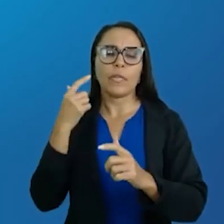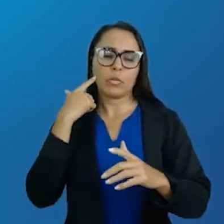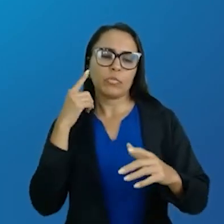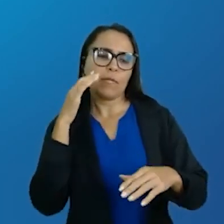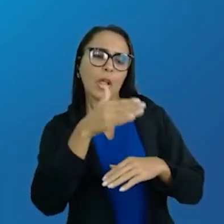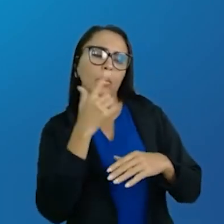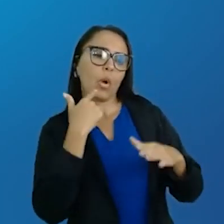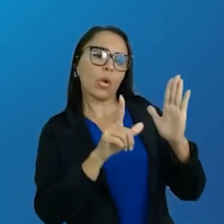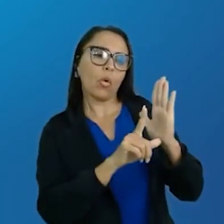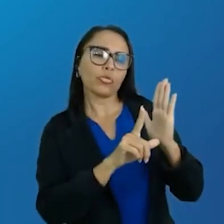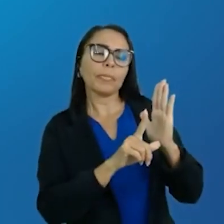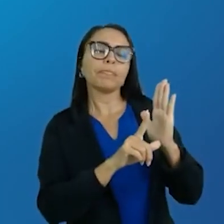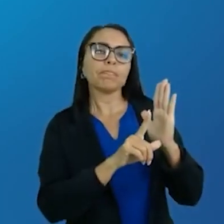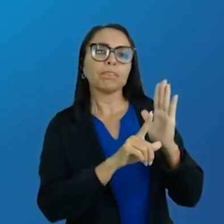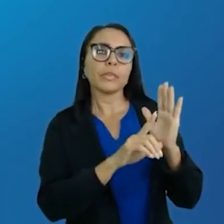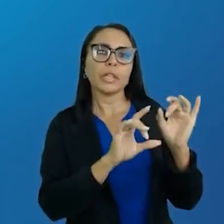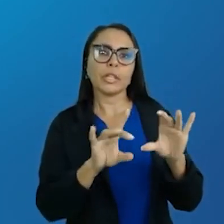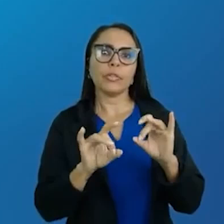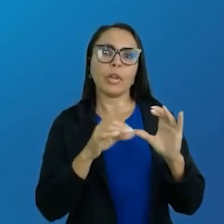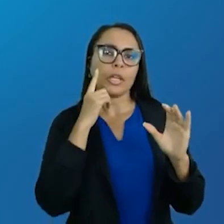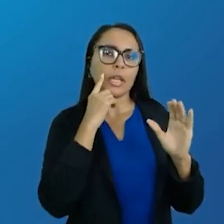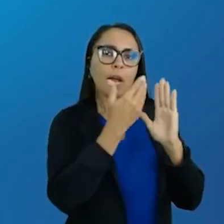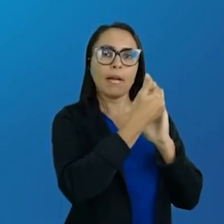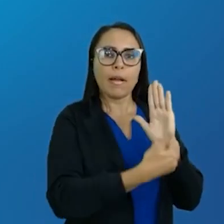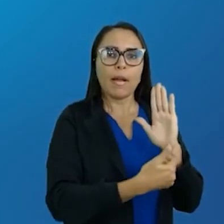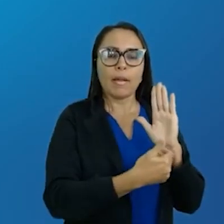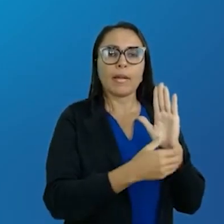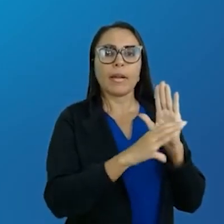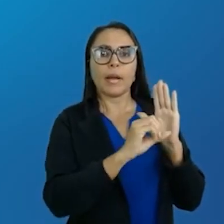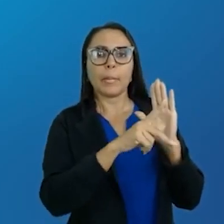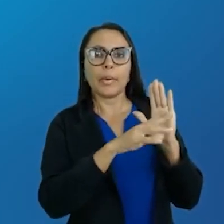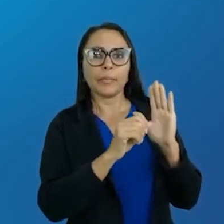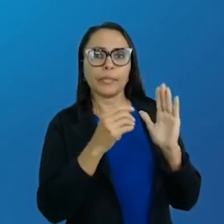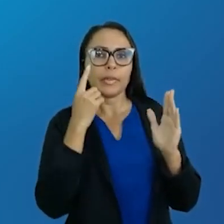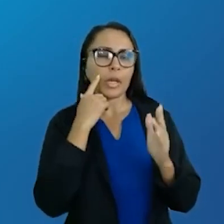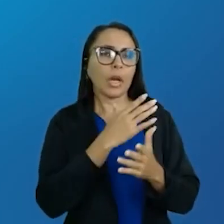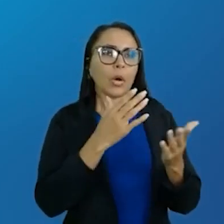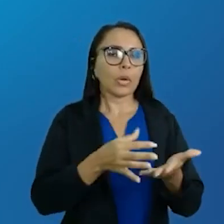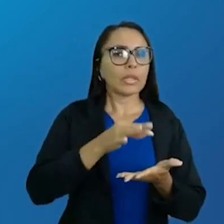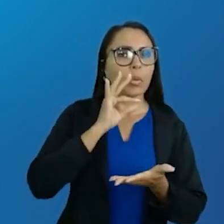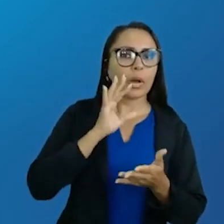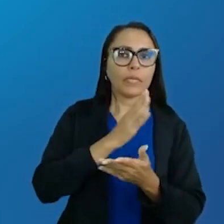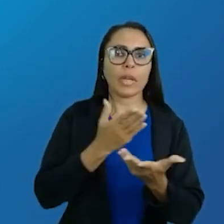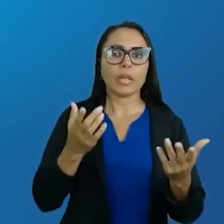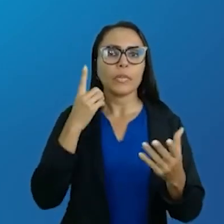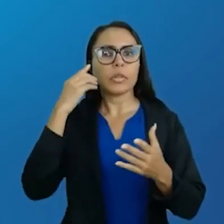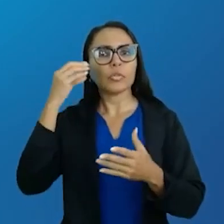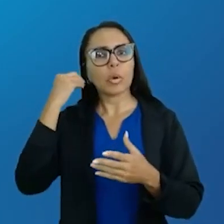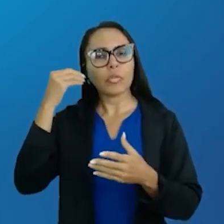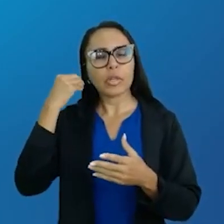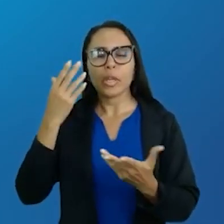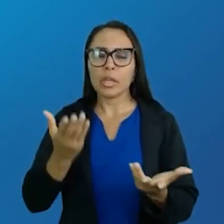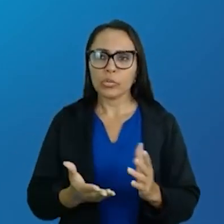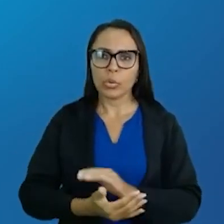lojinha que vende um café, pronto. Então você vai trabalhar a experiência do seu café. Você só não vai ficar vendendo café e bolo